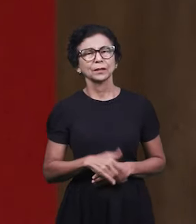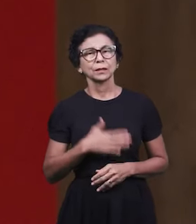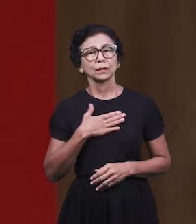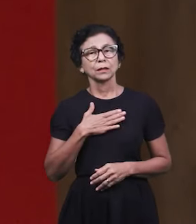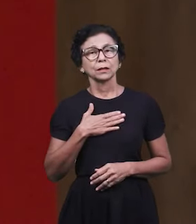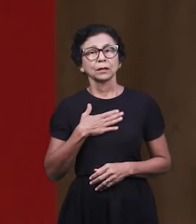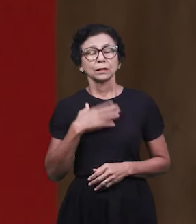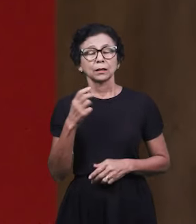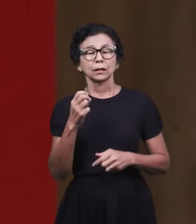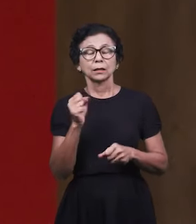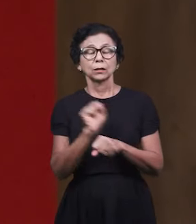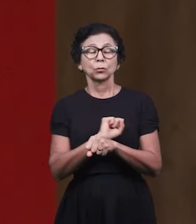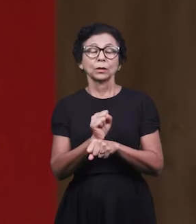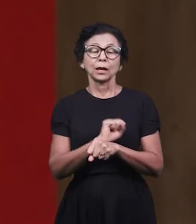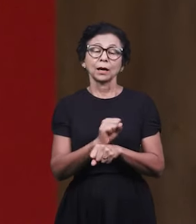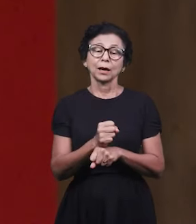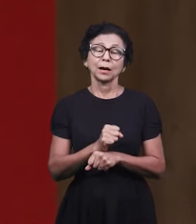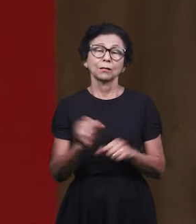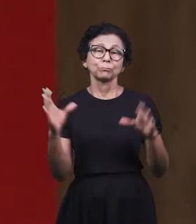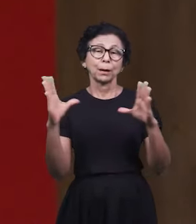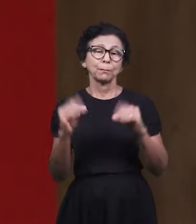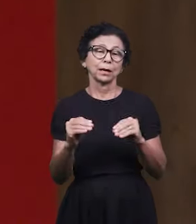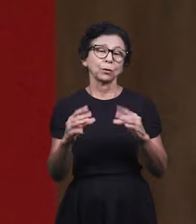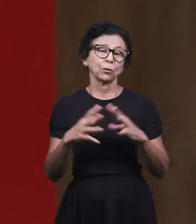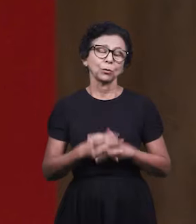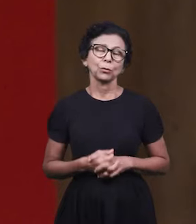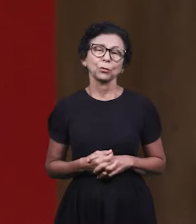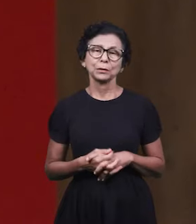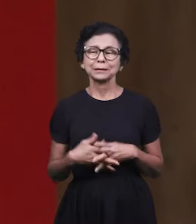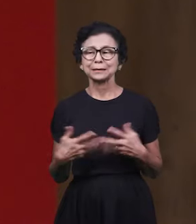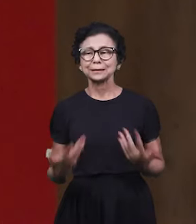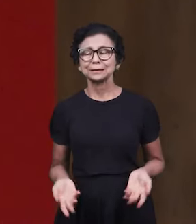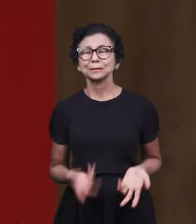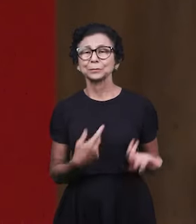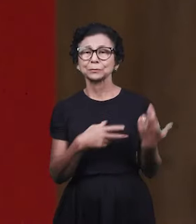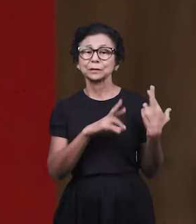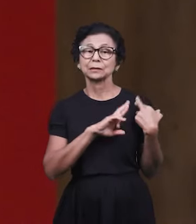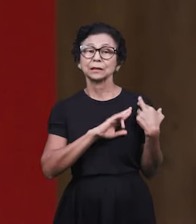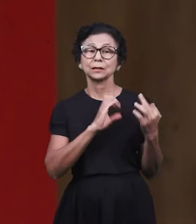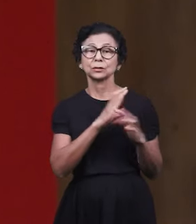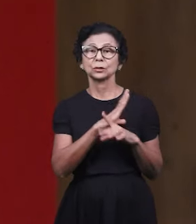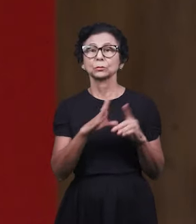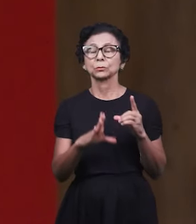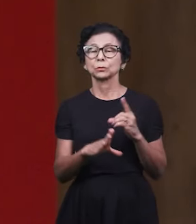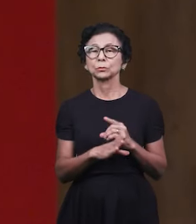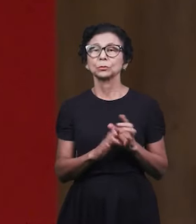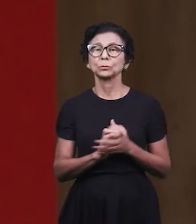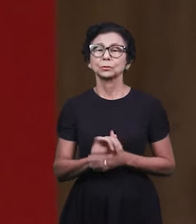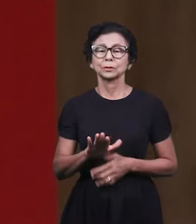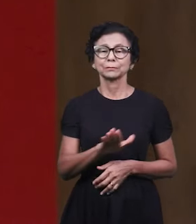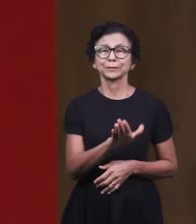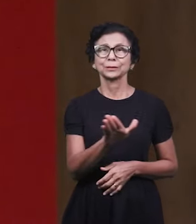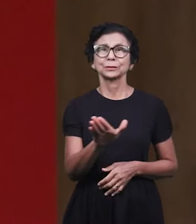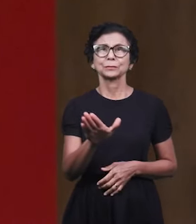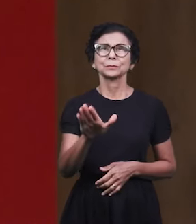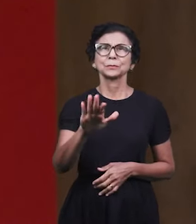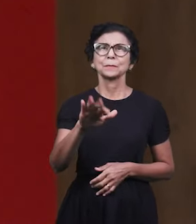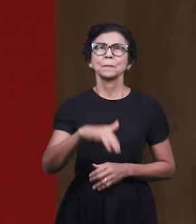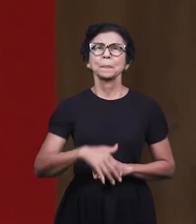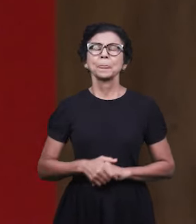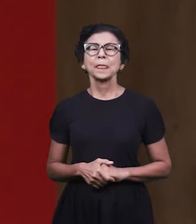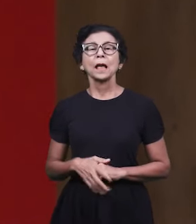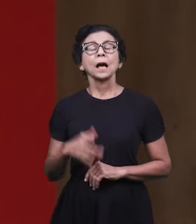com uma responsabilidade de reunião, mas o carro apagou e tal. Não, o senhor se preocupe, o senhor vai subir a serra? Não, eu tenho uma corda aqui, eu